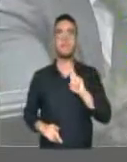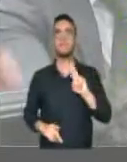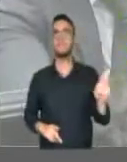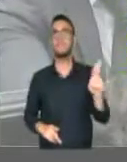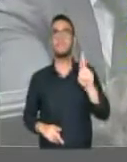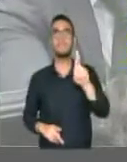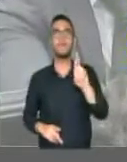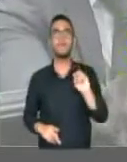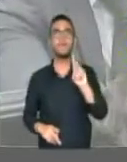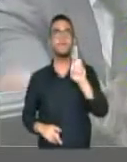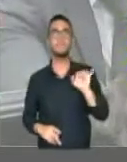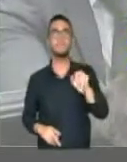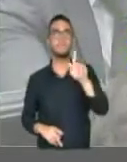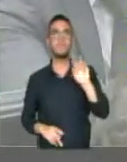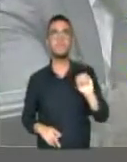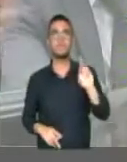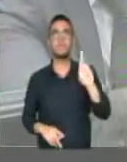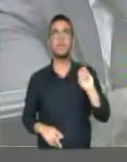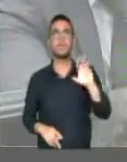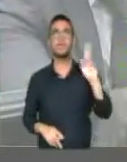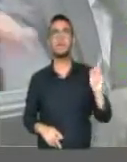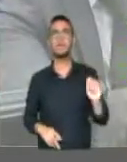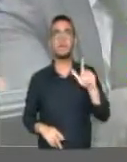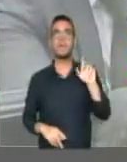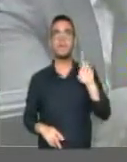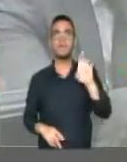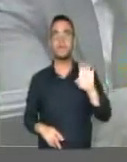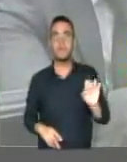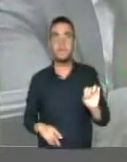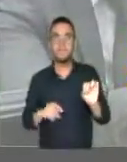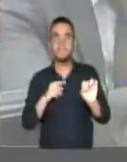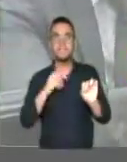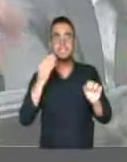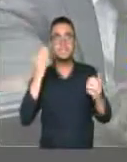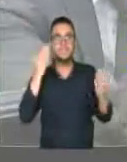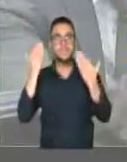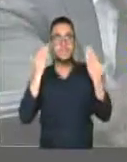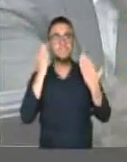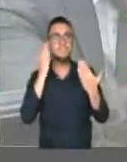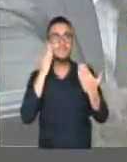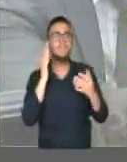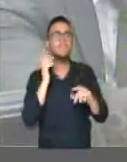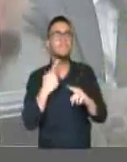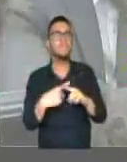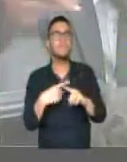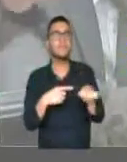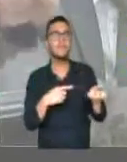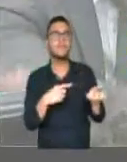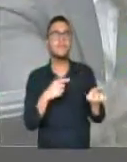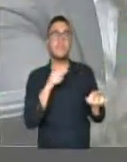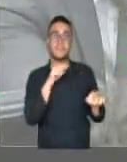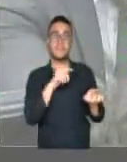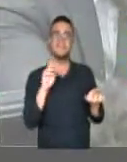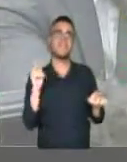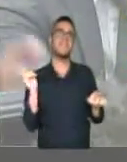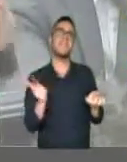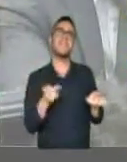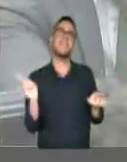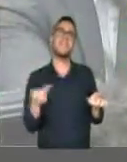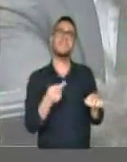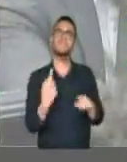Rodrigo Rocha Loures. Isso na psicologia mais elementar chama ato falho. Ele sabe que esse